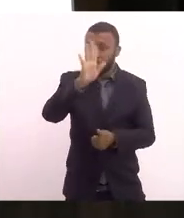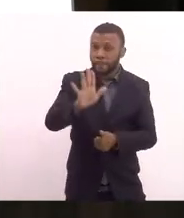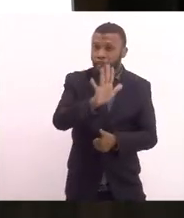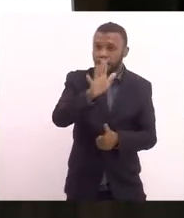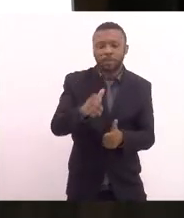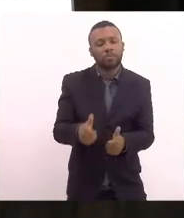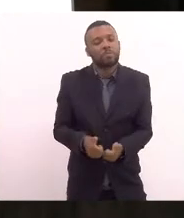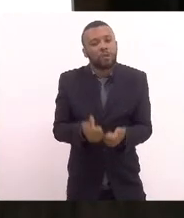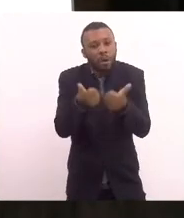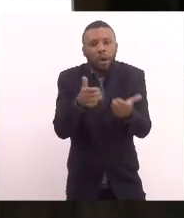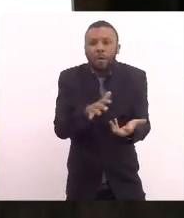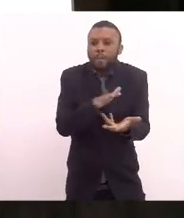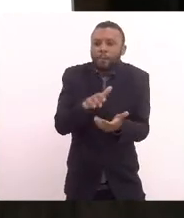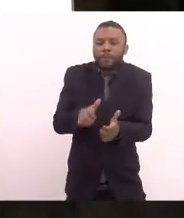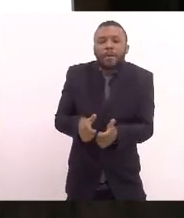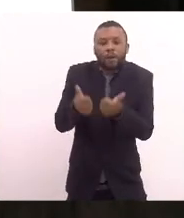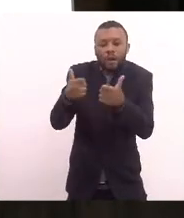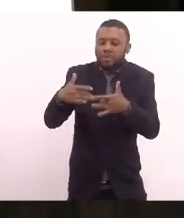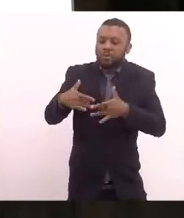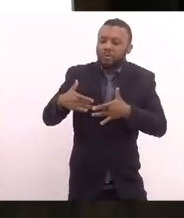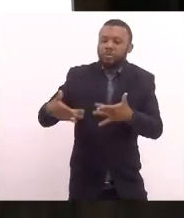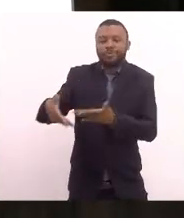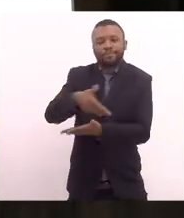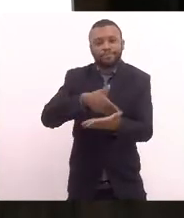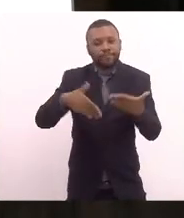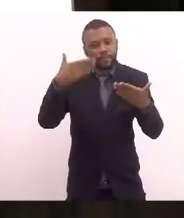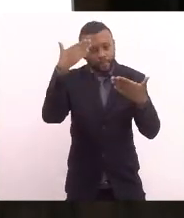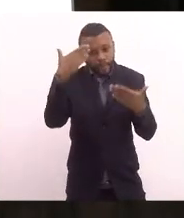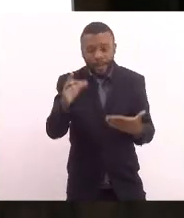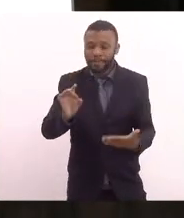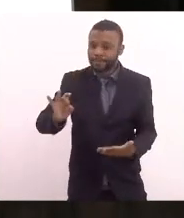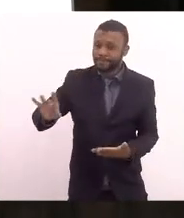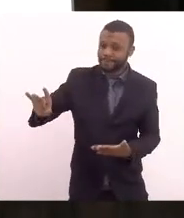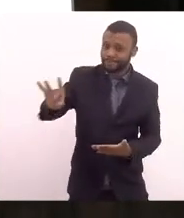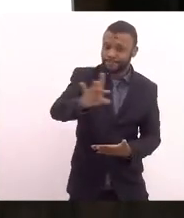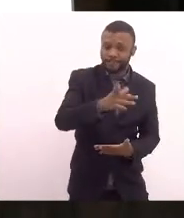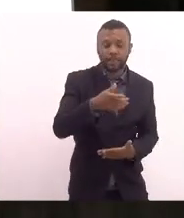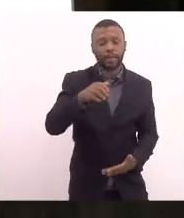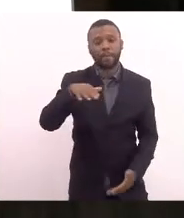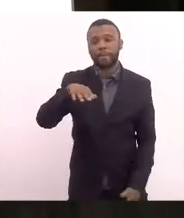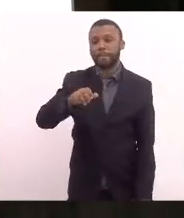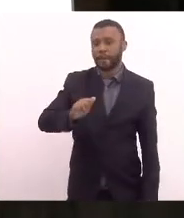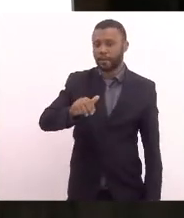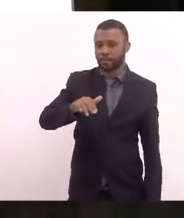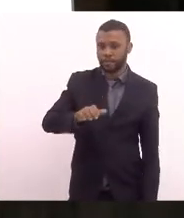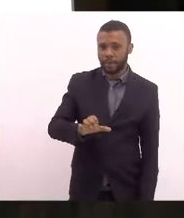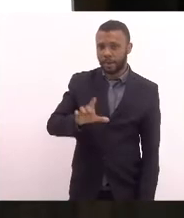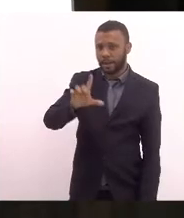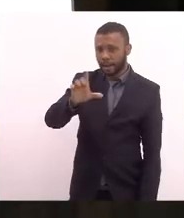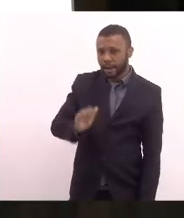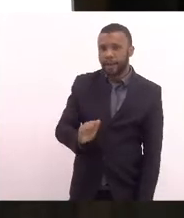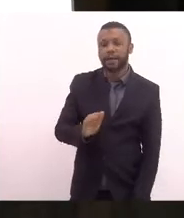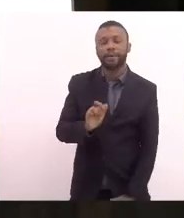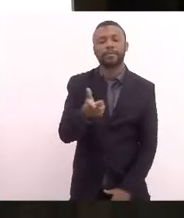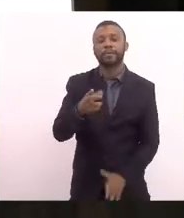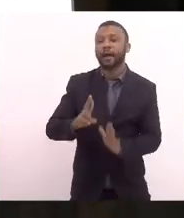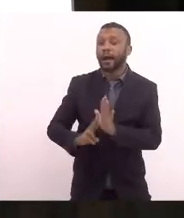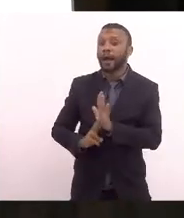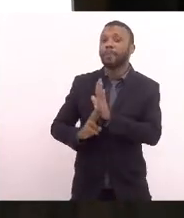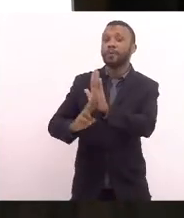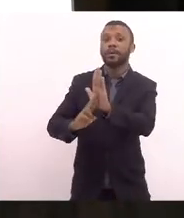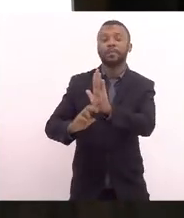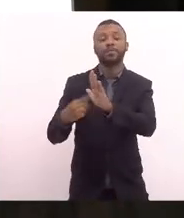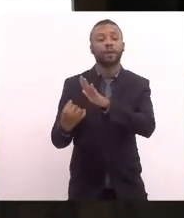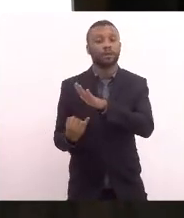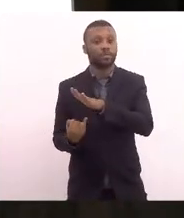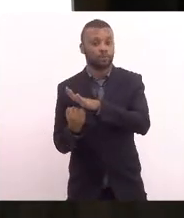mais solidário para todo mundo. Obrigado, Manuela, né, por estar à frente da nossa entidade aqui no Rio de